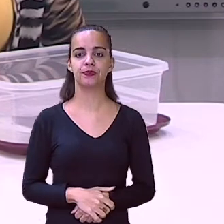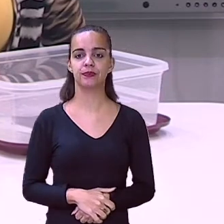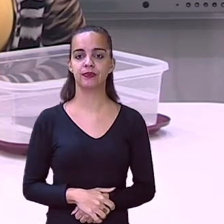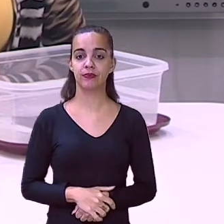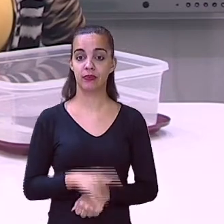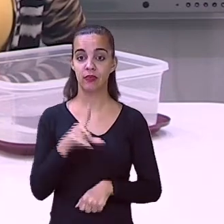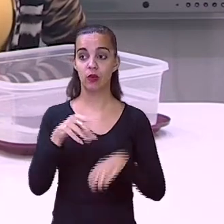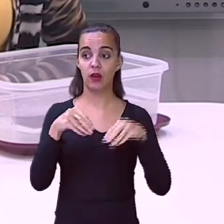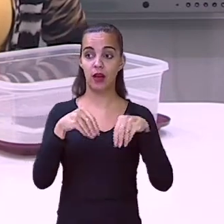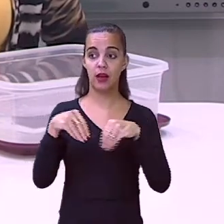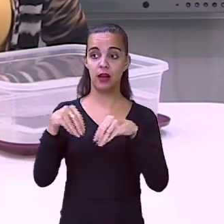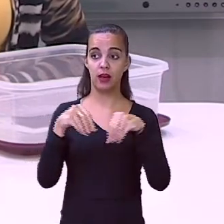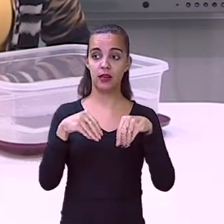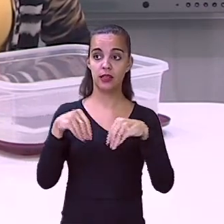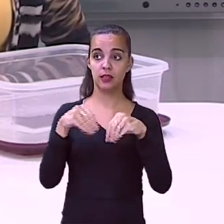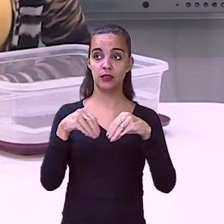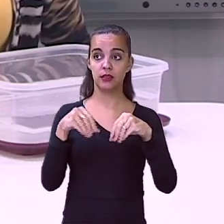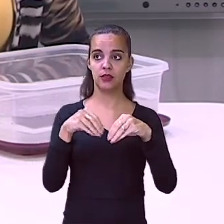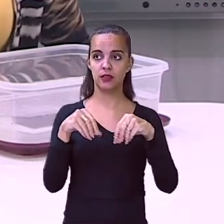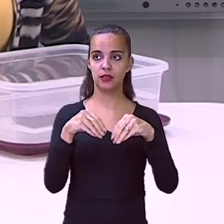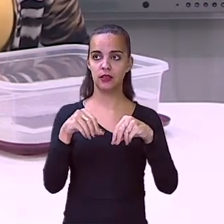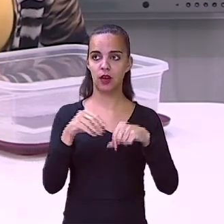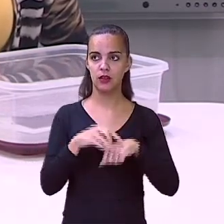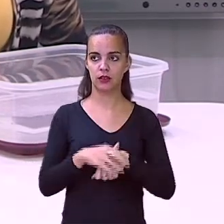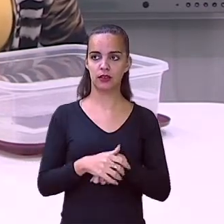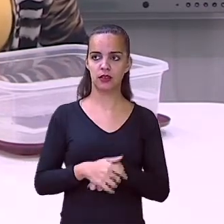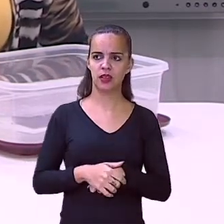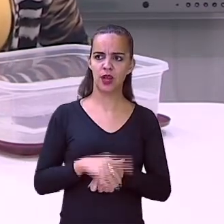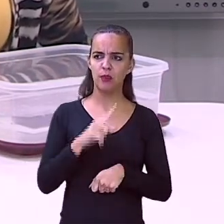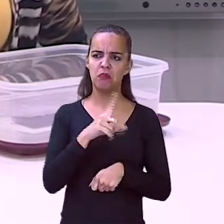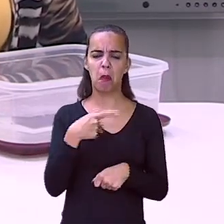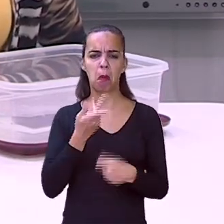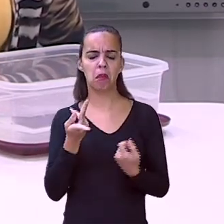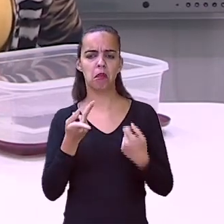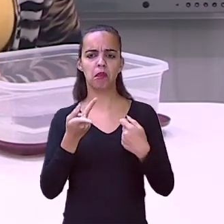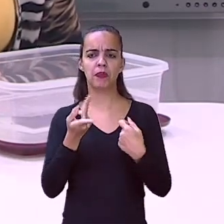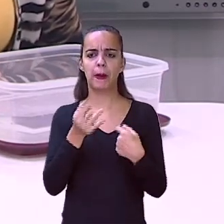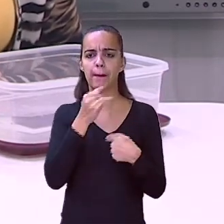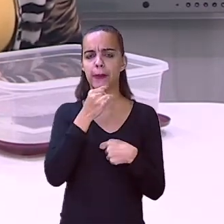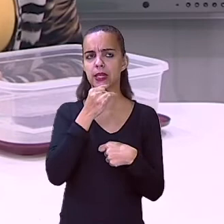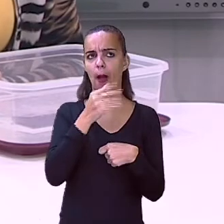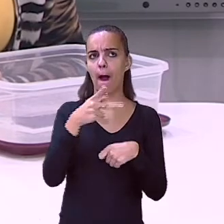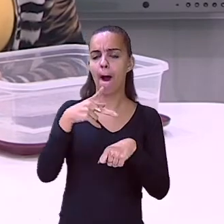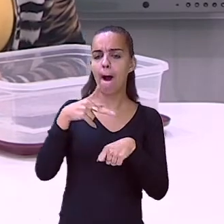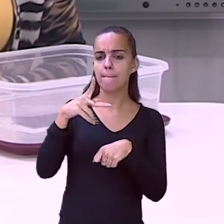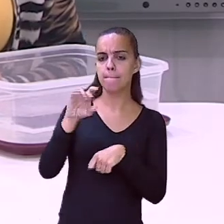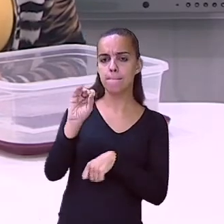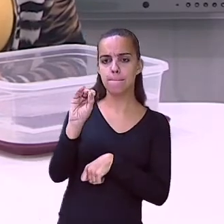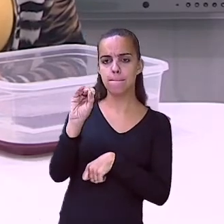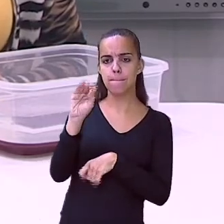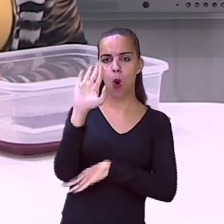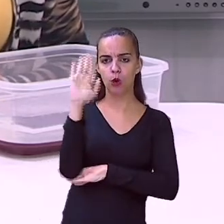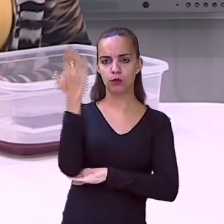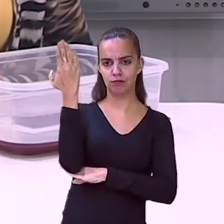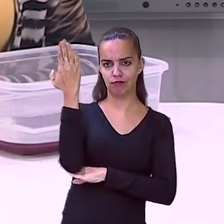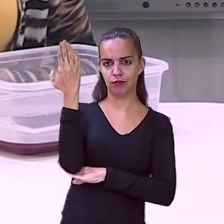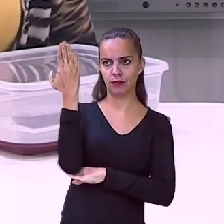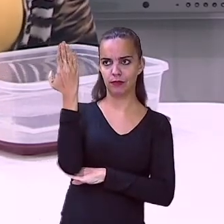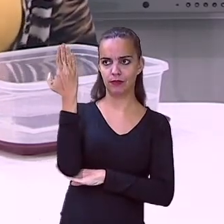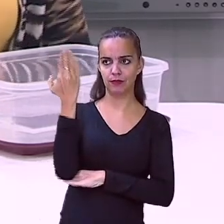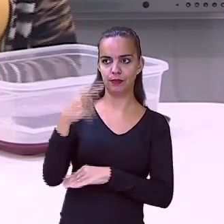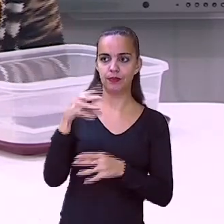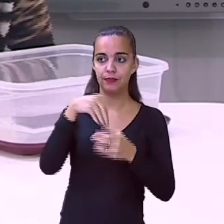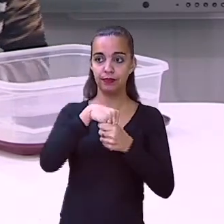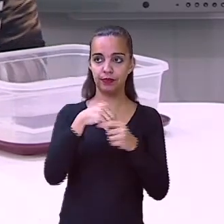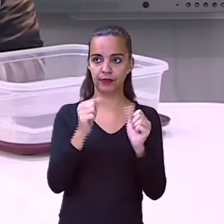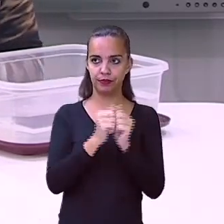areia e pó de madeira, pó de serra. E aí eu preciso separar